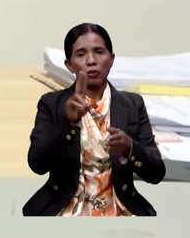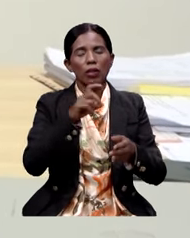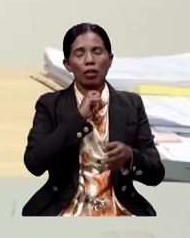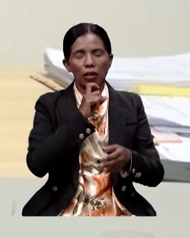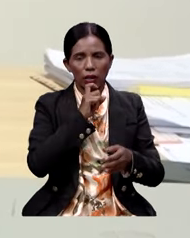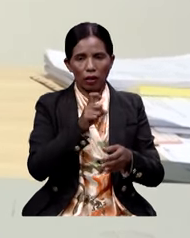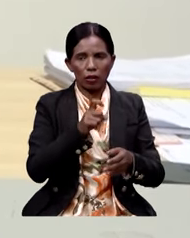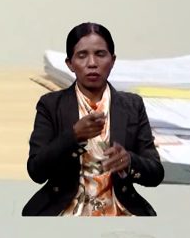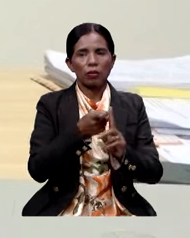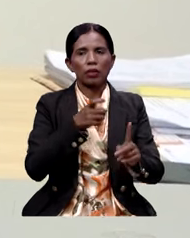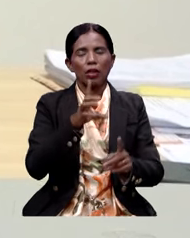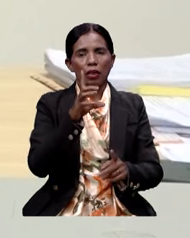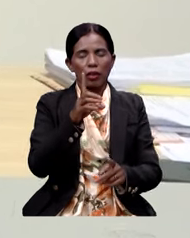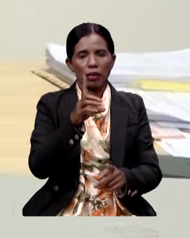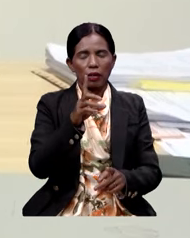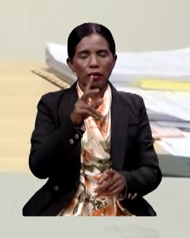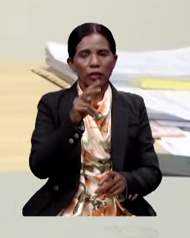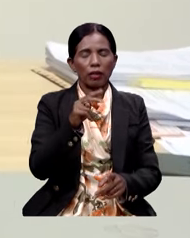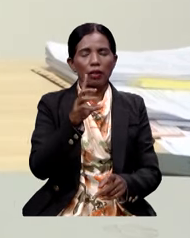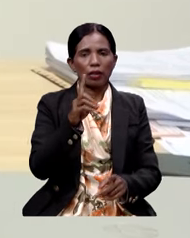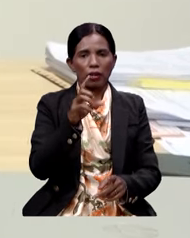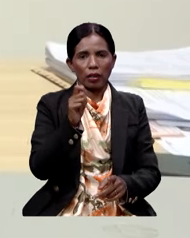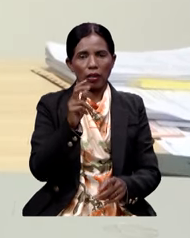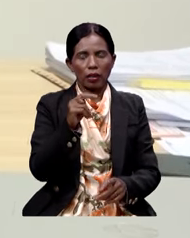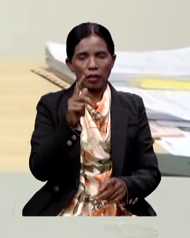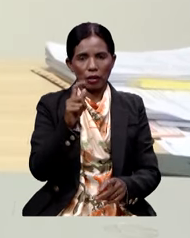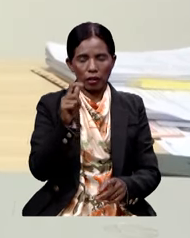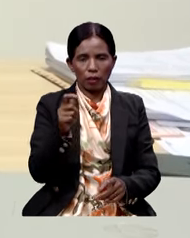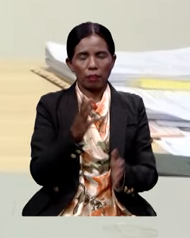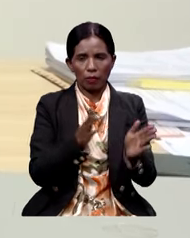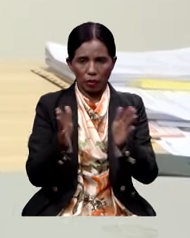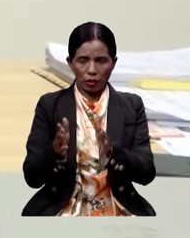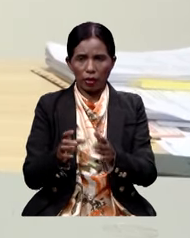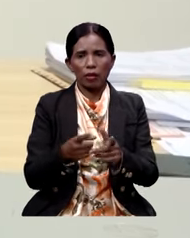NTT prepara. Tu falimos e tu informa Bahia